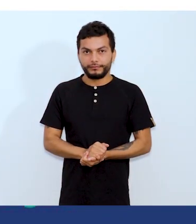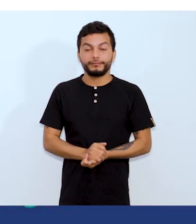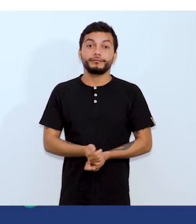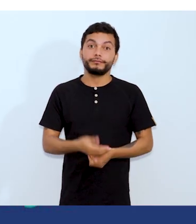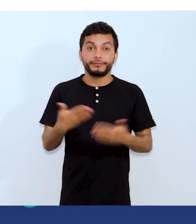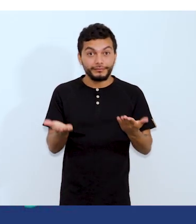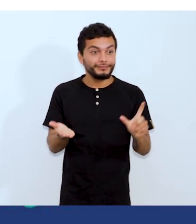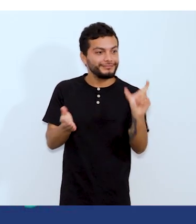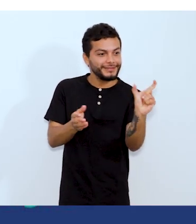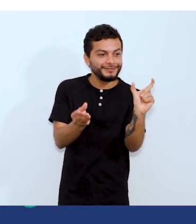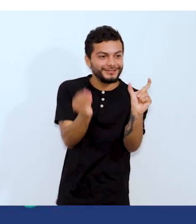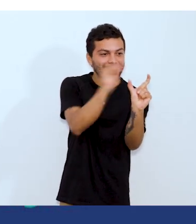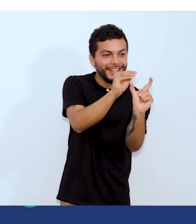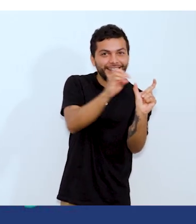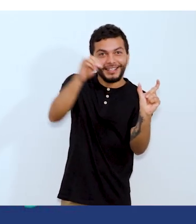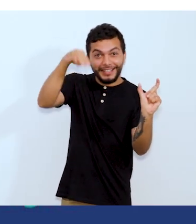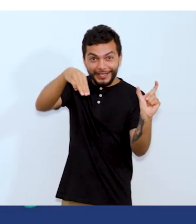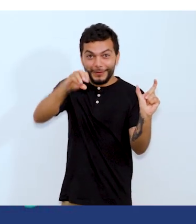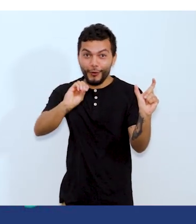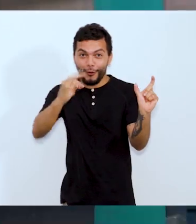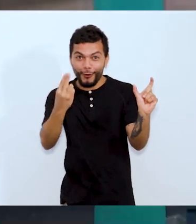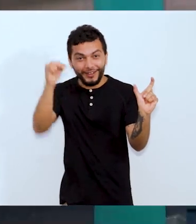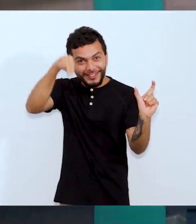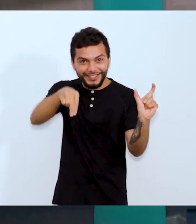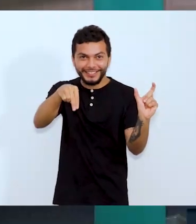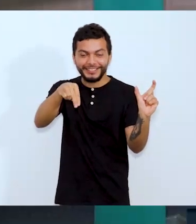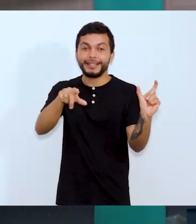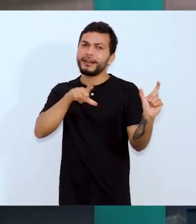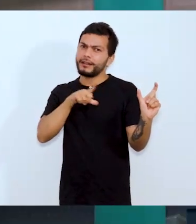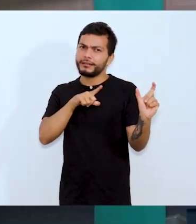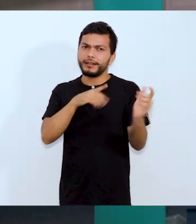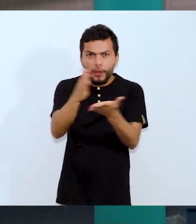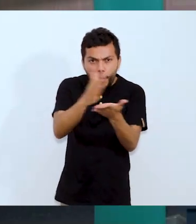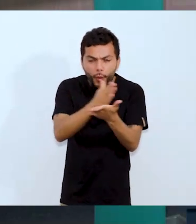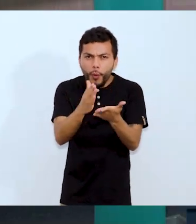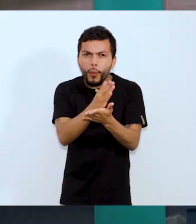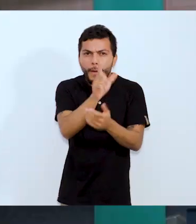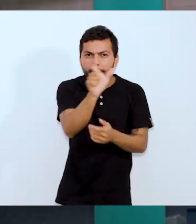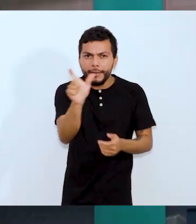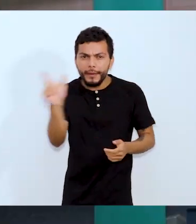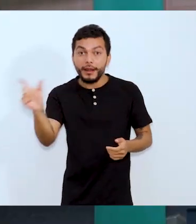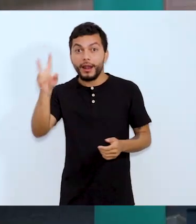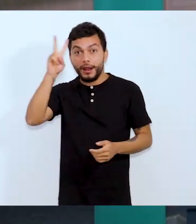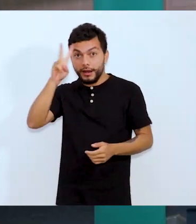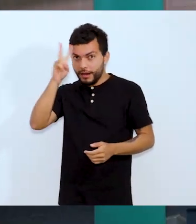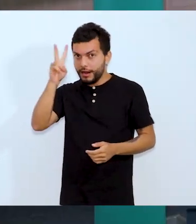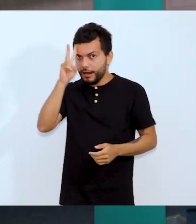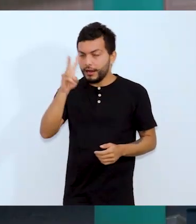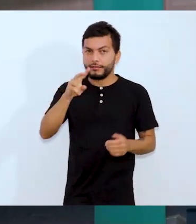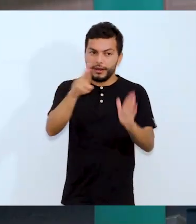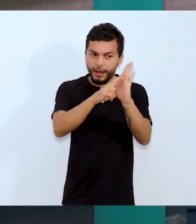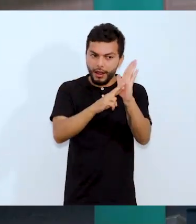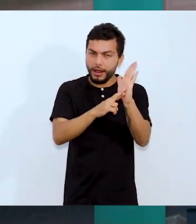Complete as palavras com M ou N. Temos aí algumas palavras. Lembrem-se das regras